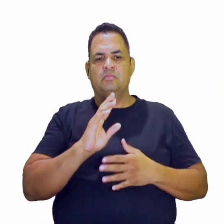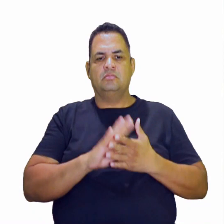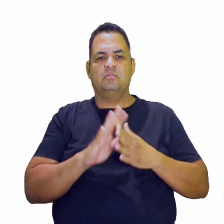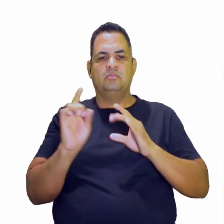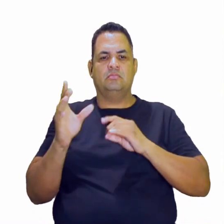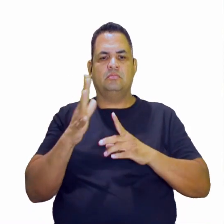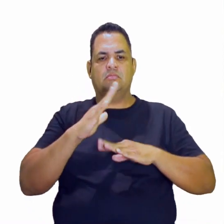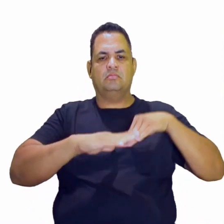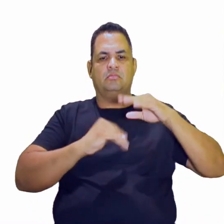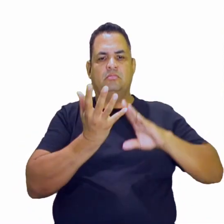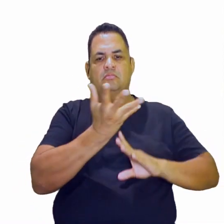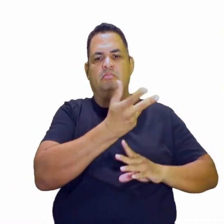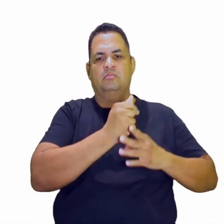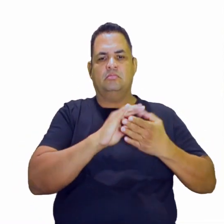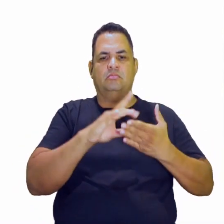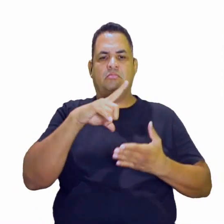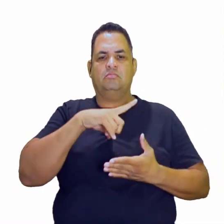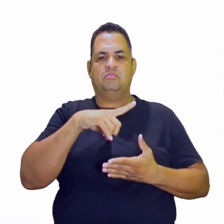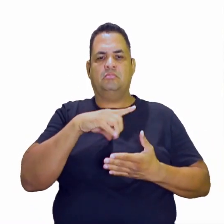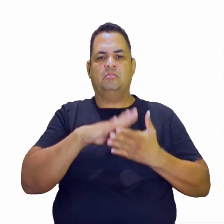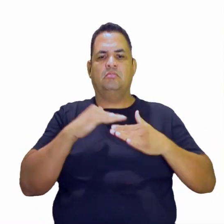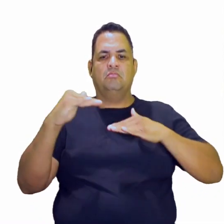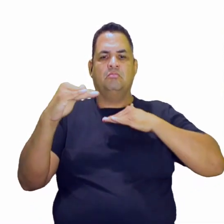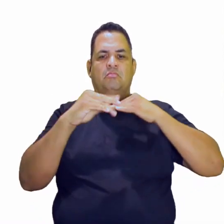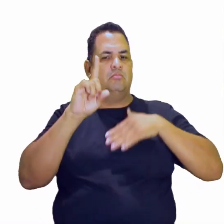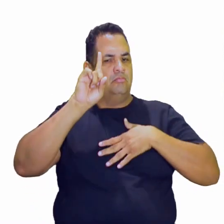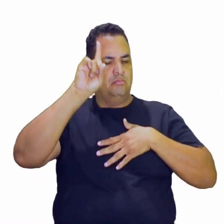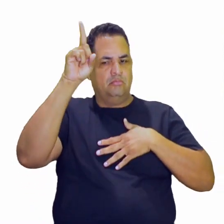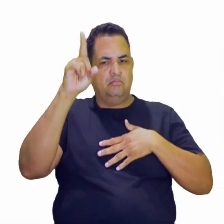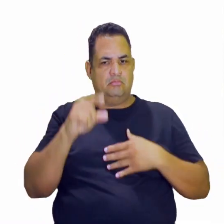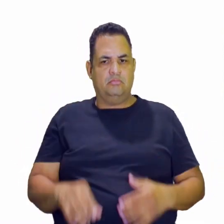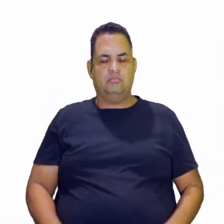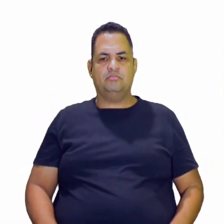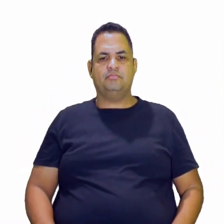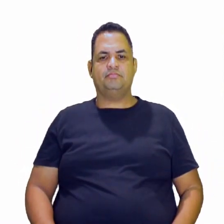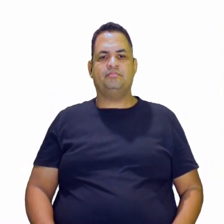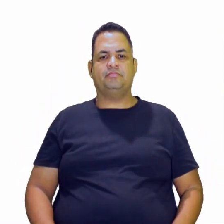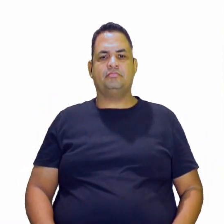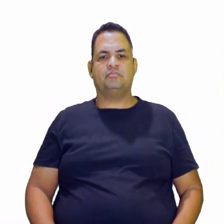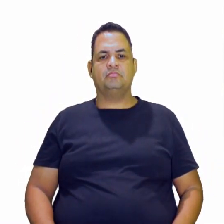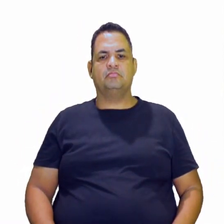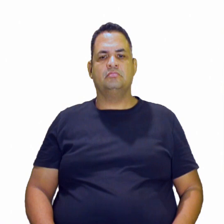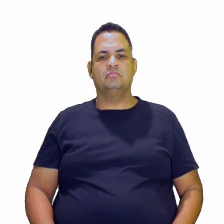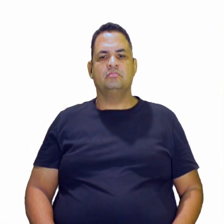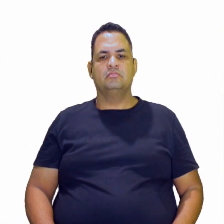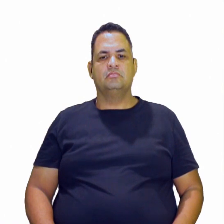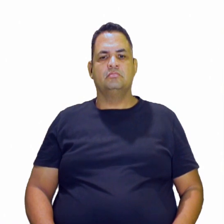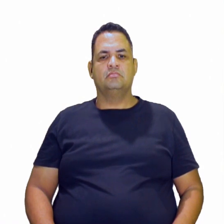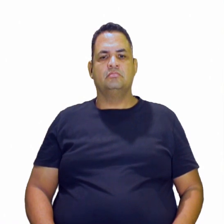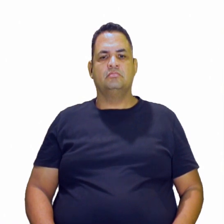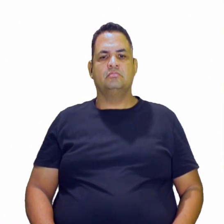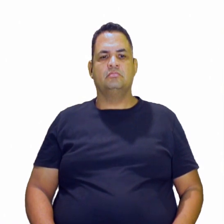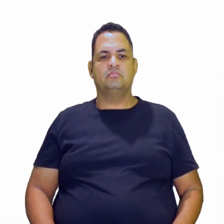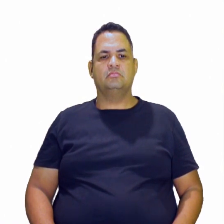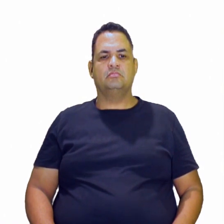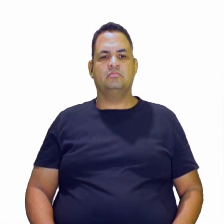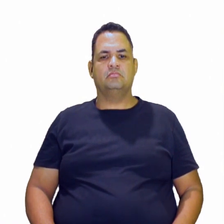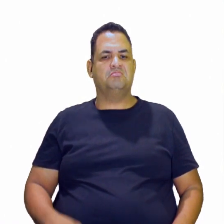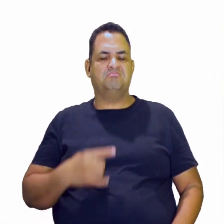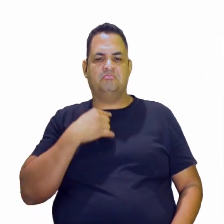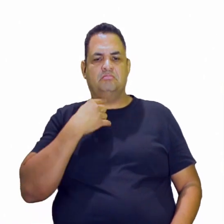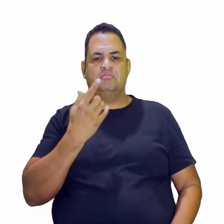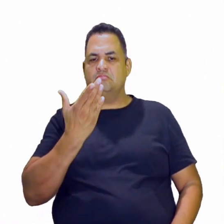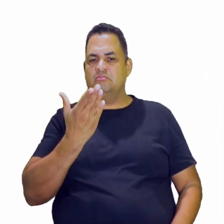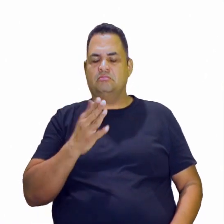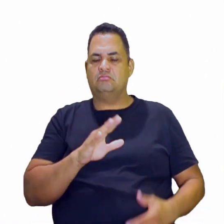Cada artista segue um padrão criativo, né? Cada artista segue um padrão de criatividade. Então, não há um